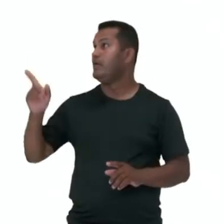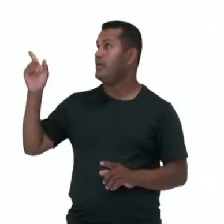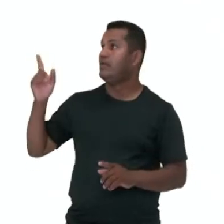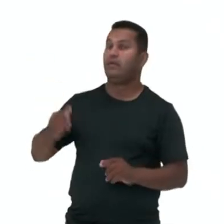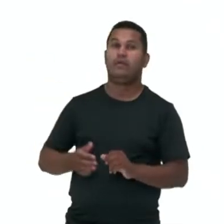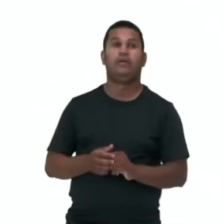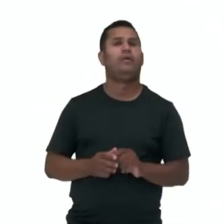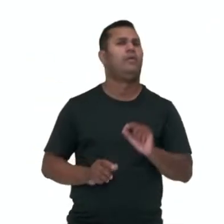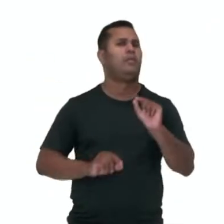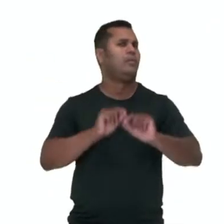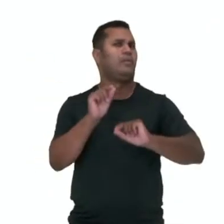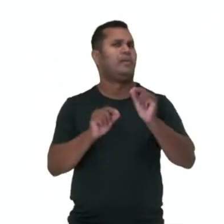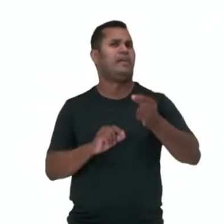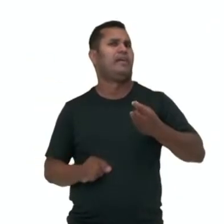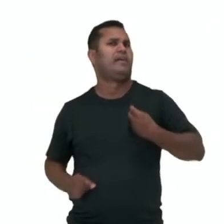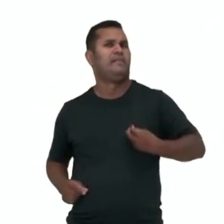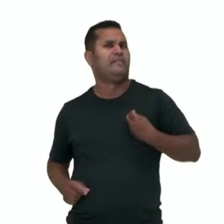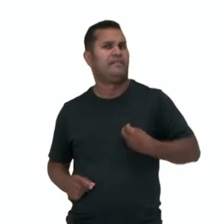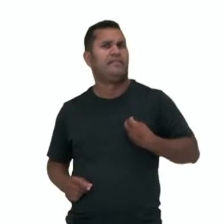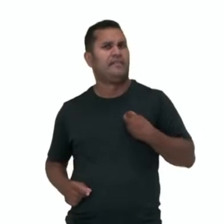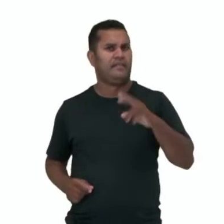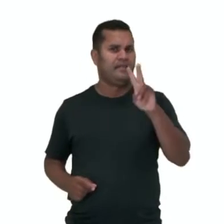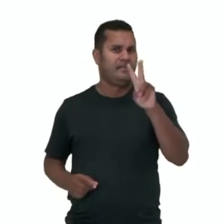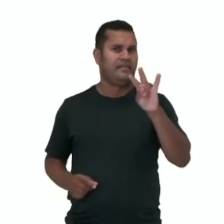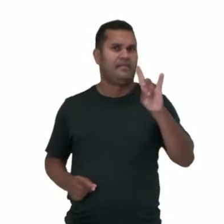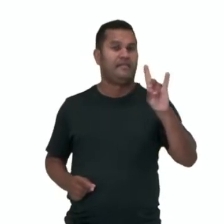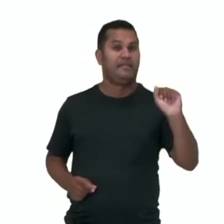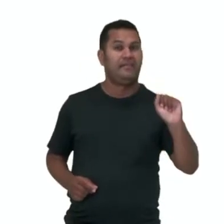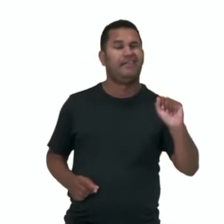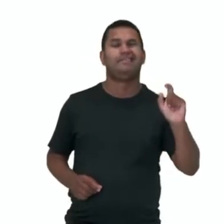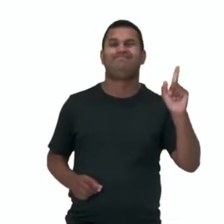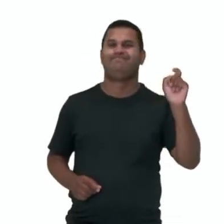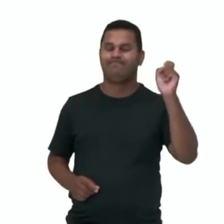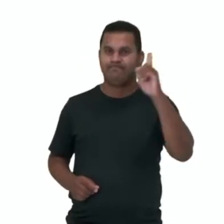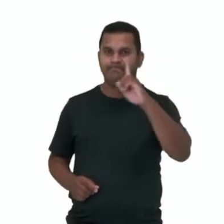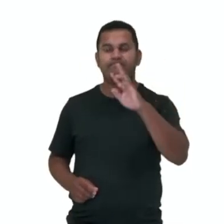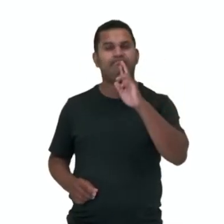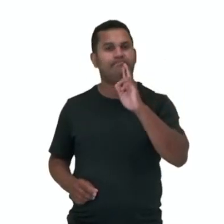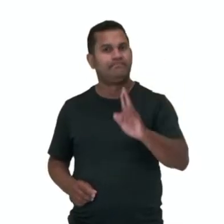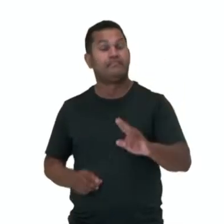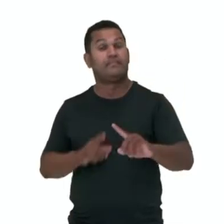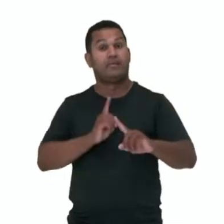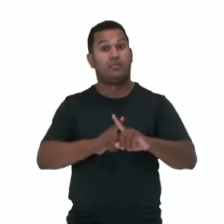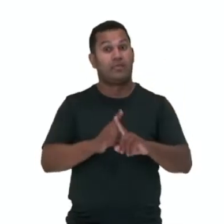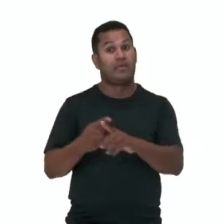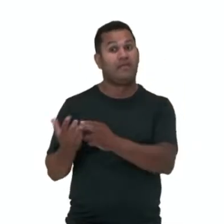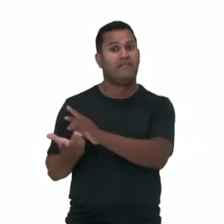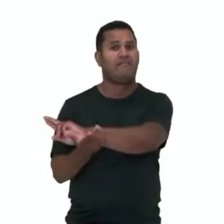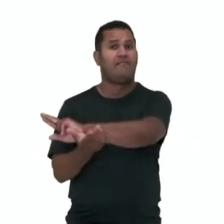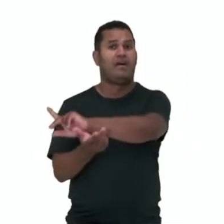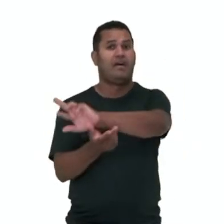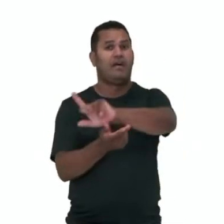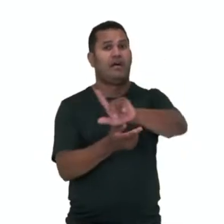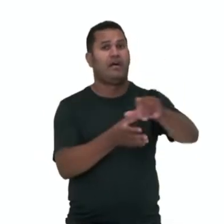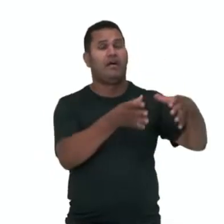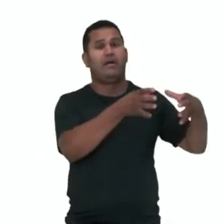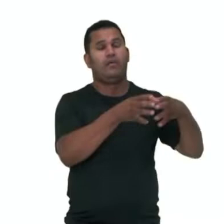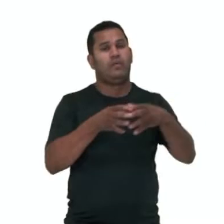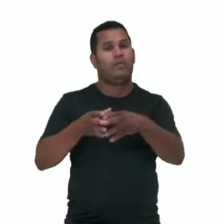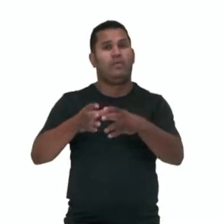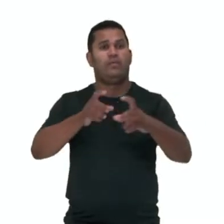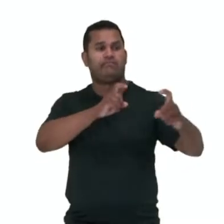é uma pergunta difícil de responder, porque vários cientistas têm uma definição sobre vida, mas a gente